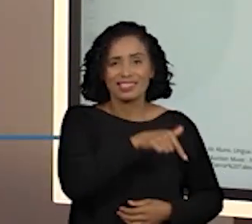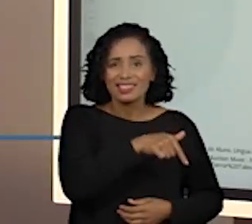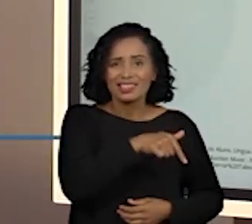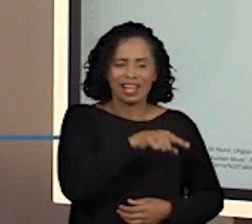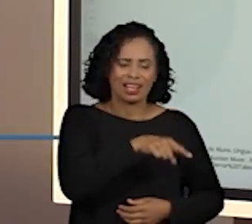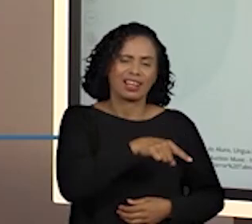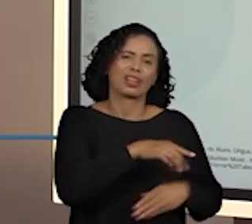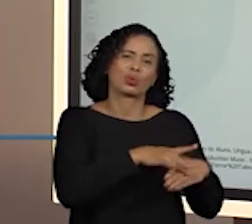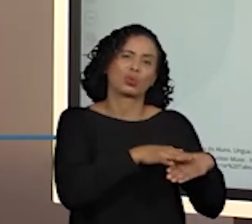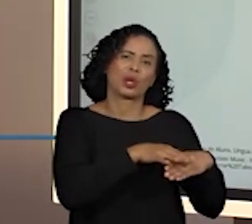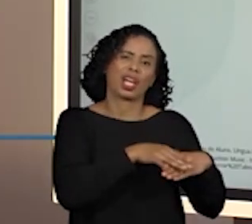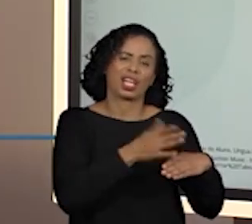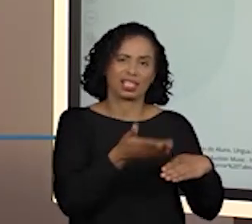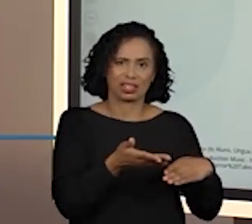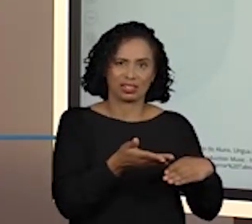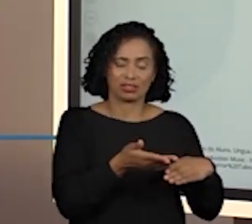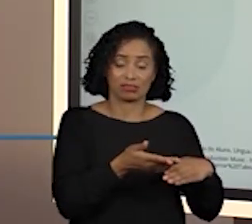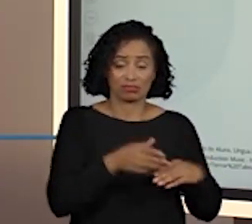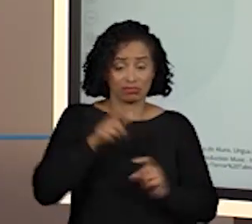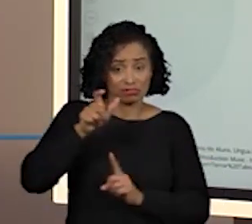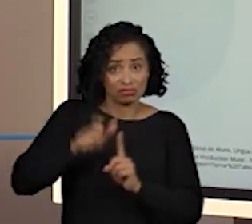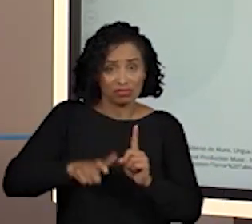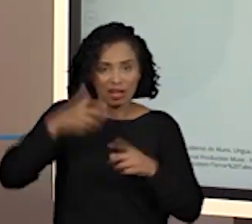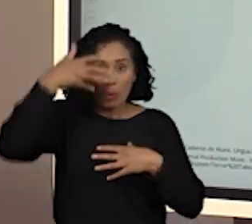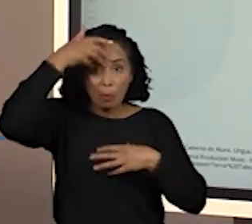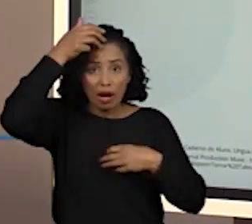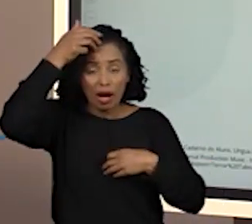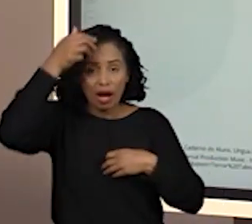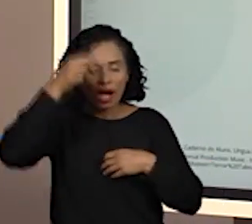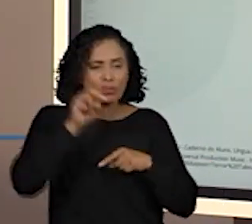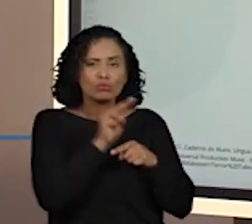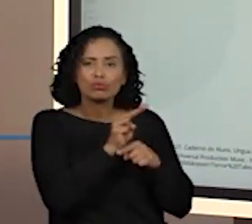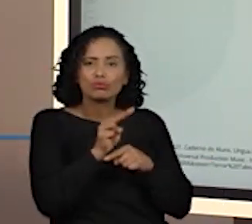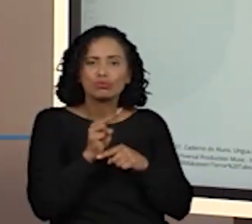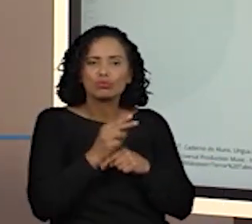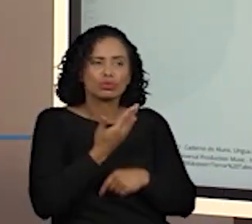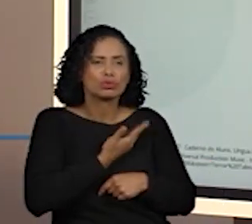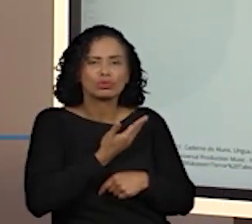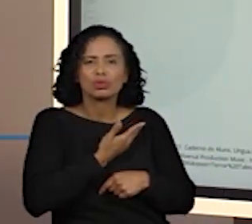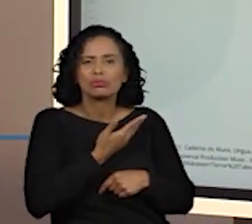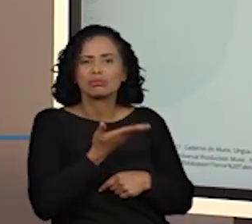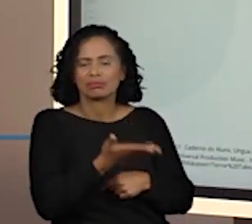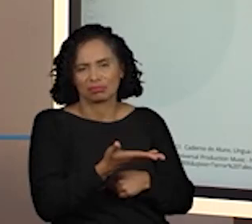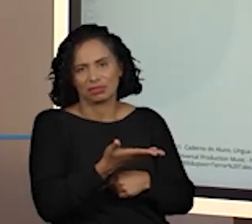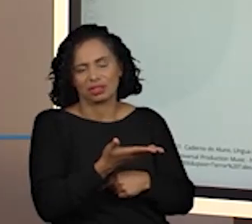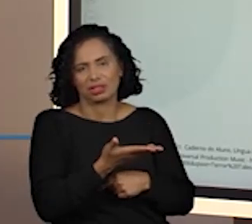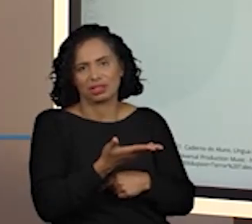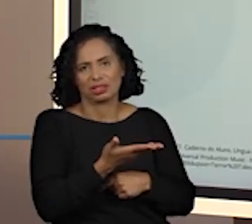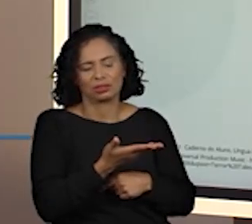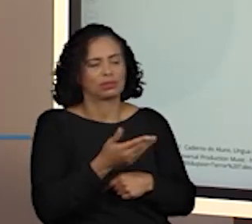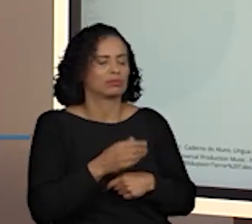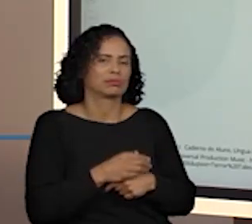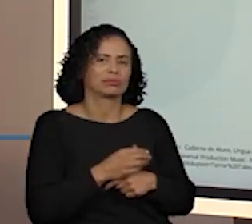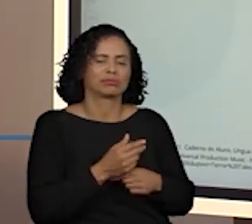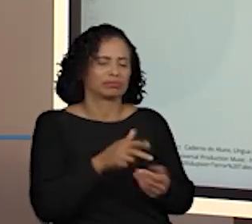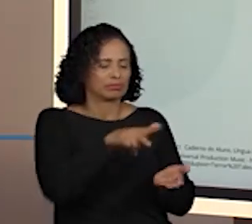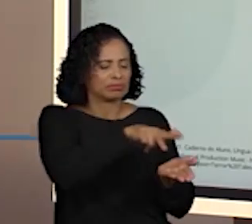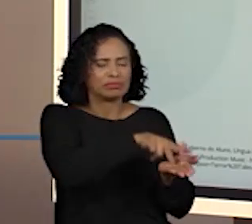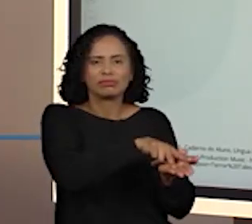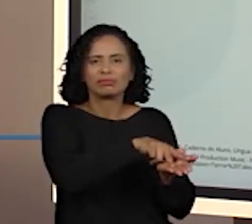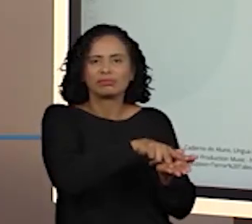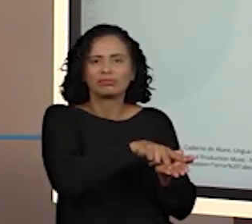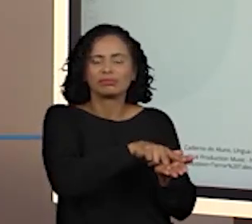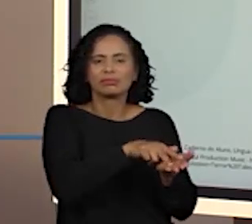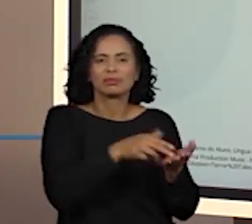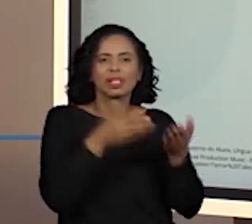bem doente. O chimpanzé, cuidando do amigo, cobriu os olhos e as feridas